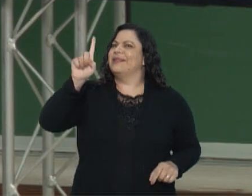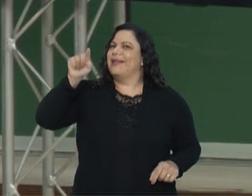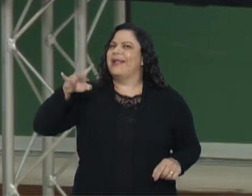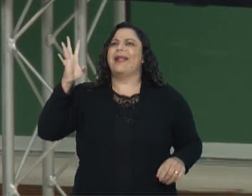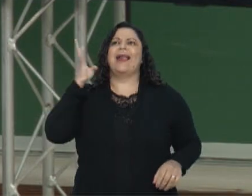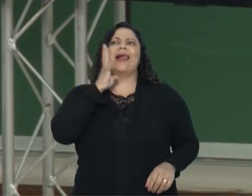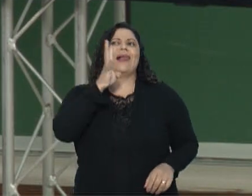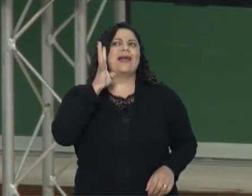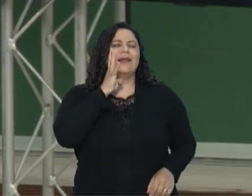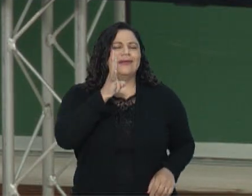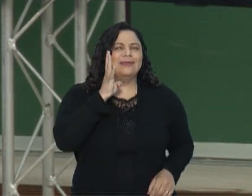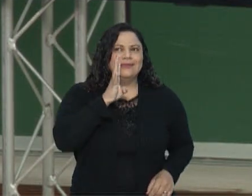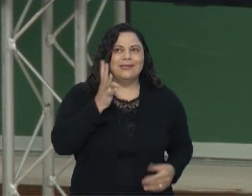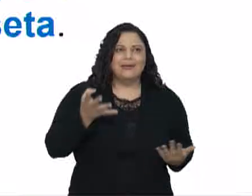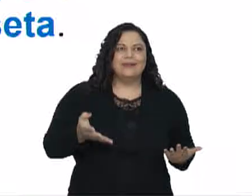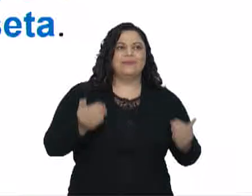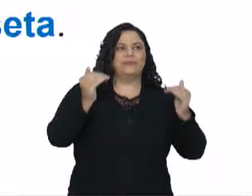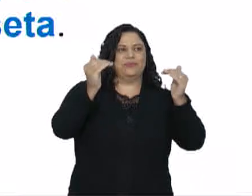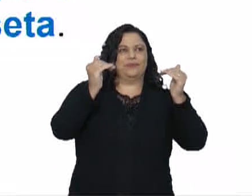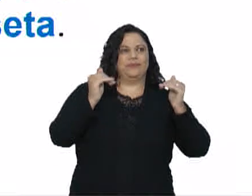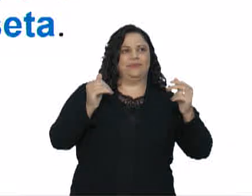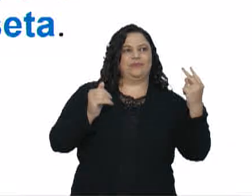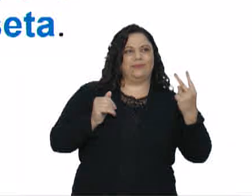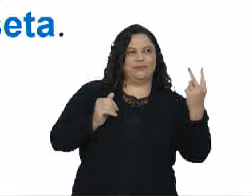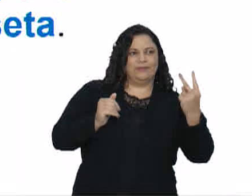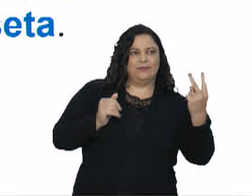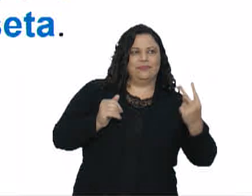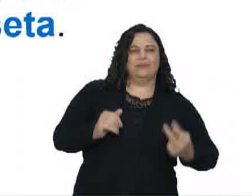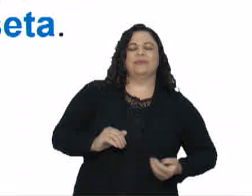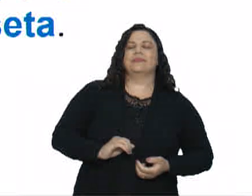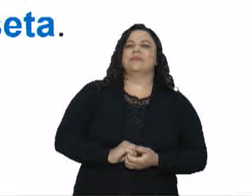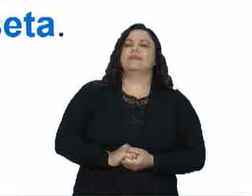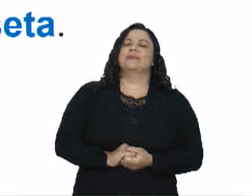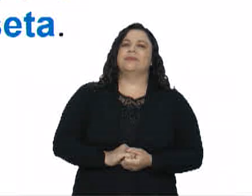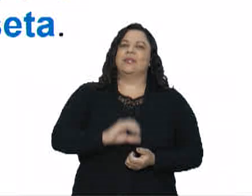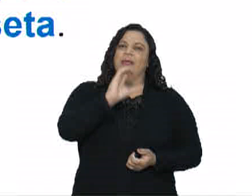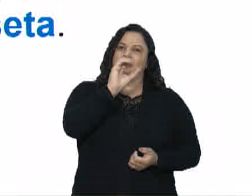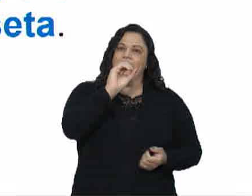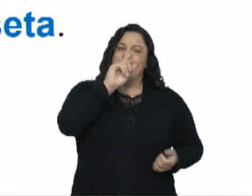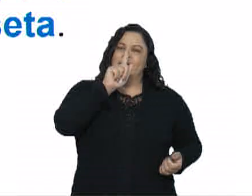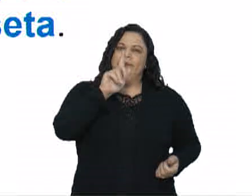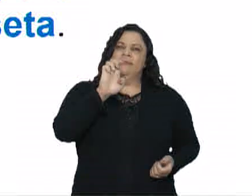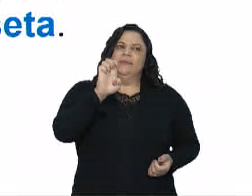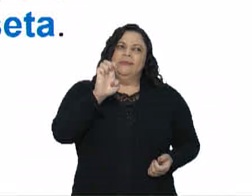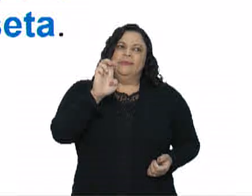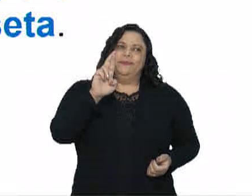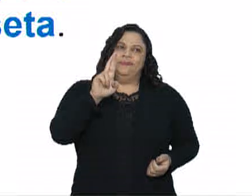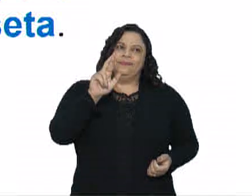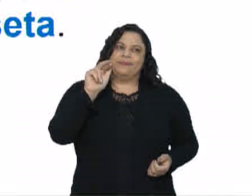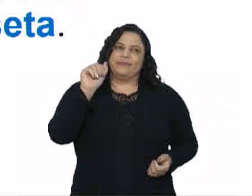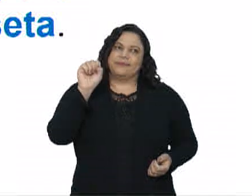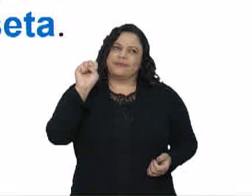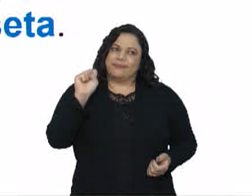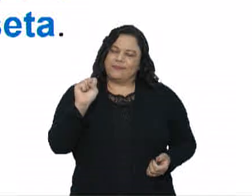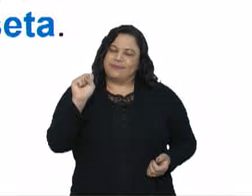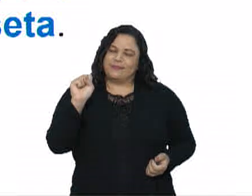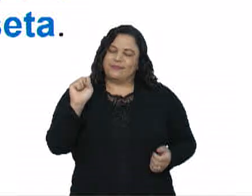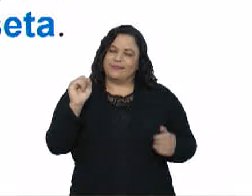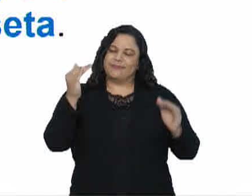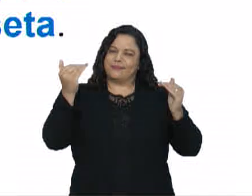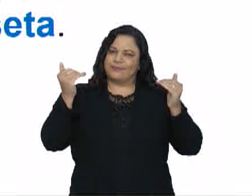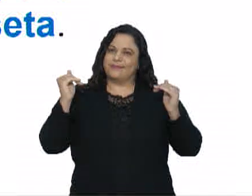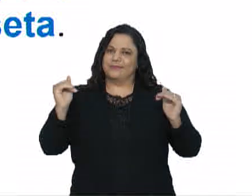legal! Ok? Dois. Mañana tu correrás el autobús.